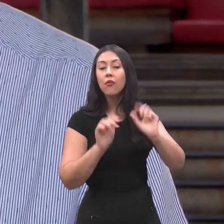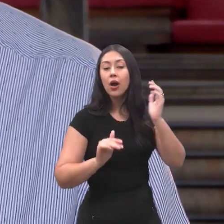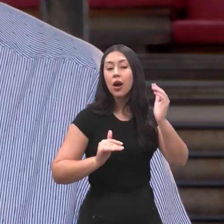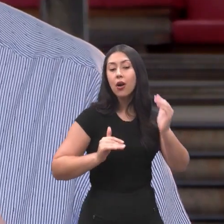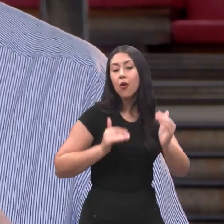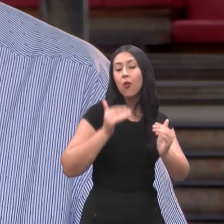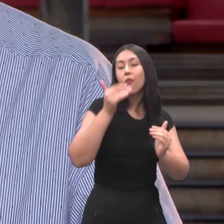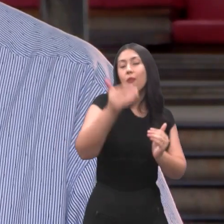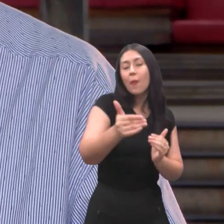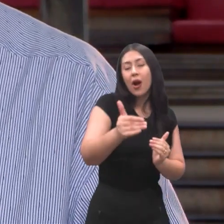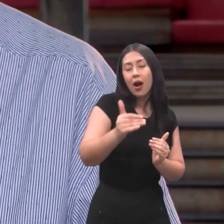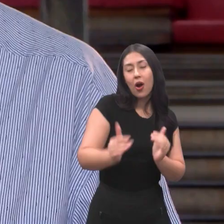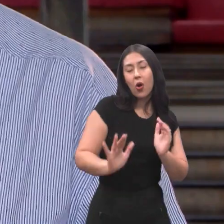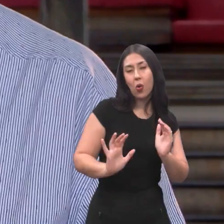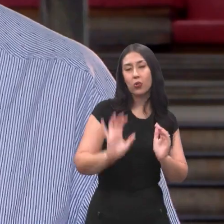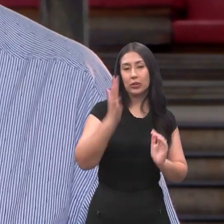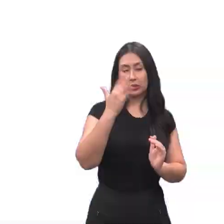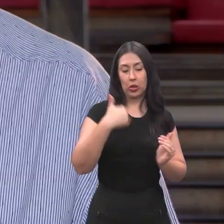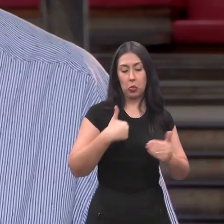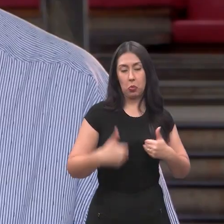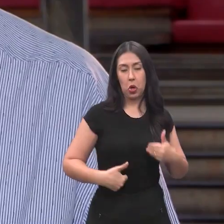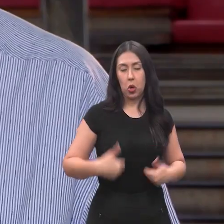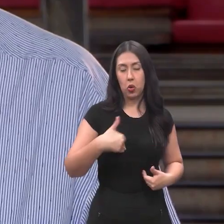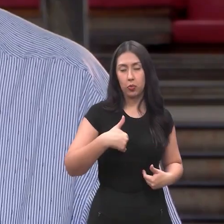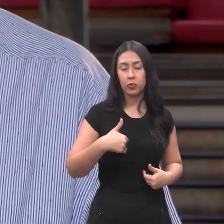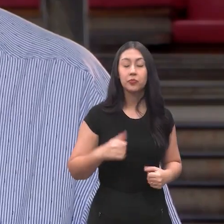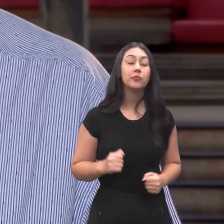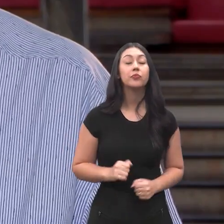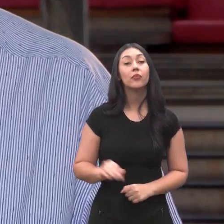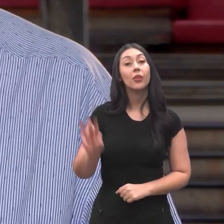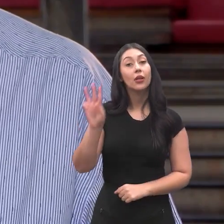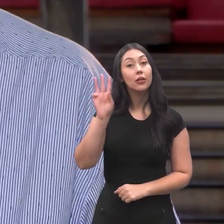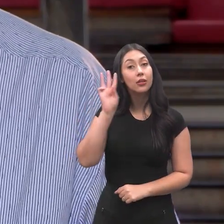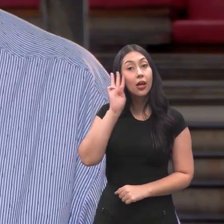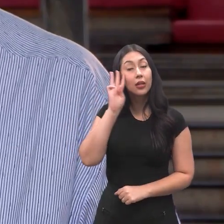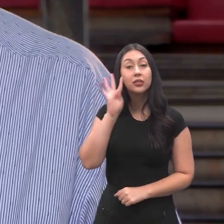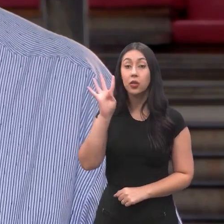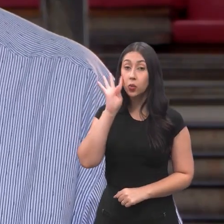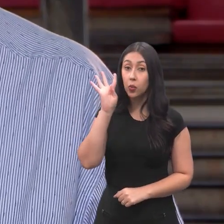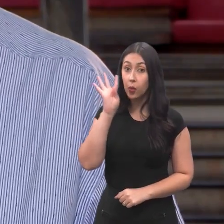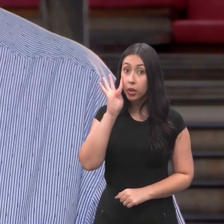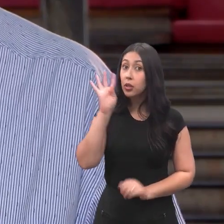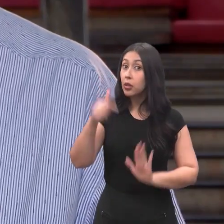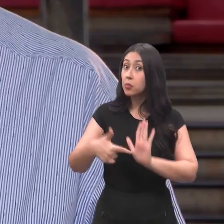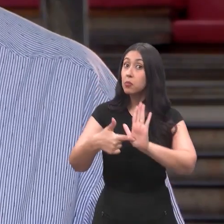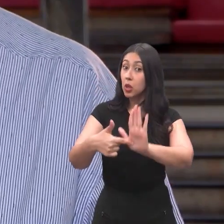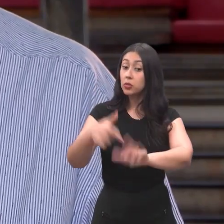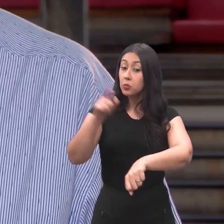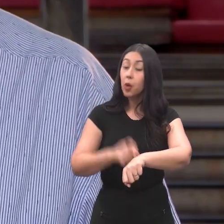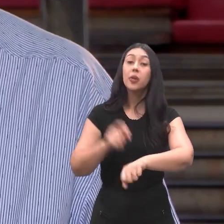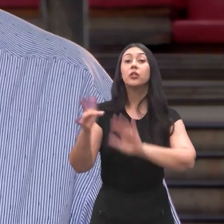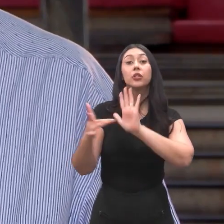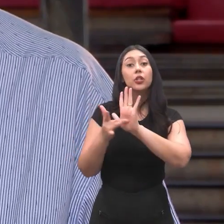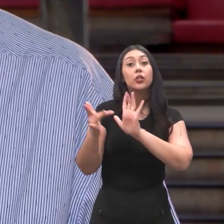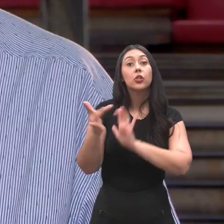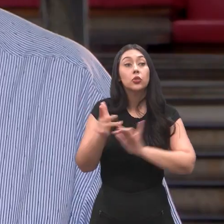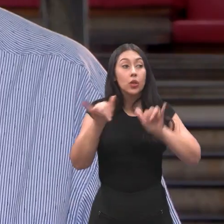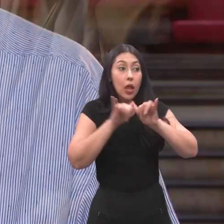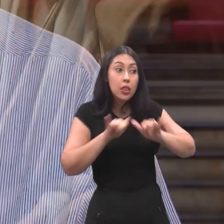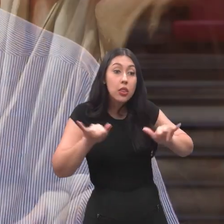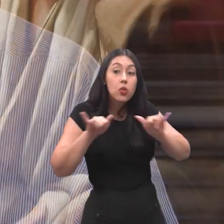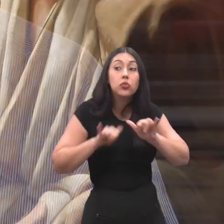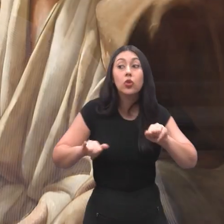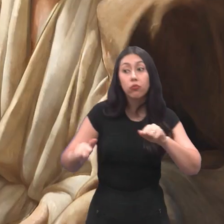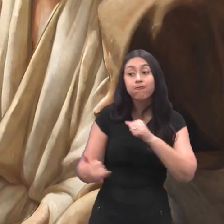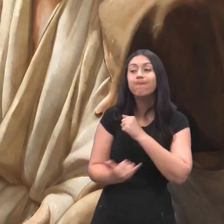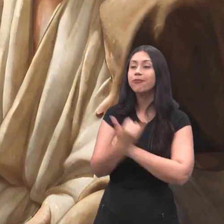quando eu for preparado para a sepultura. A terça quanto a quarta trazem esse momento de Jesus anunciar a traição. Não